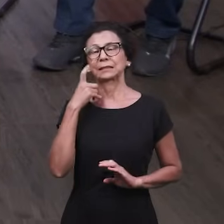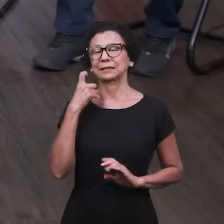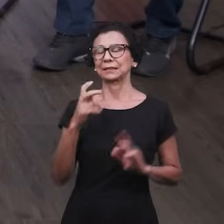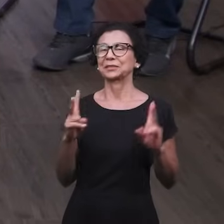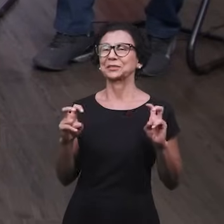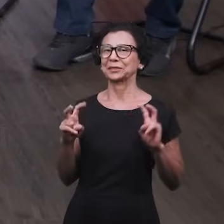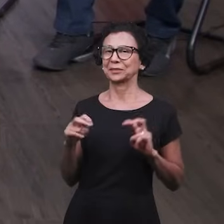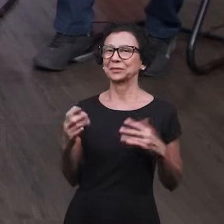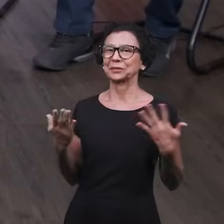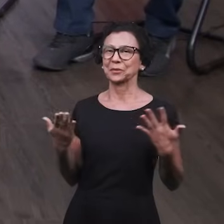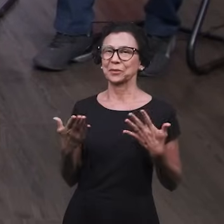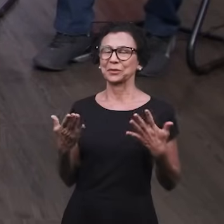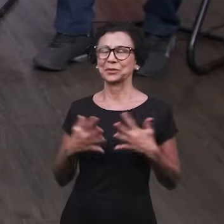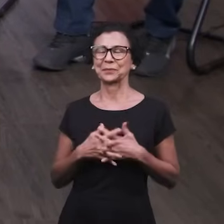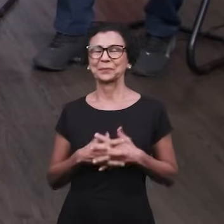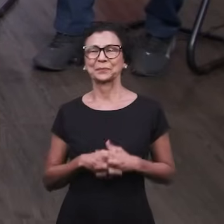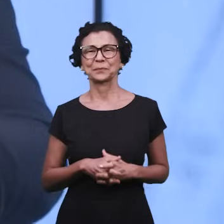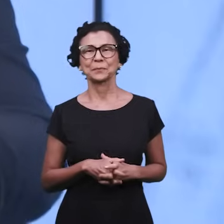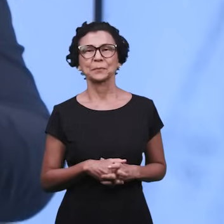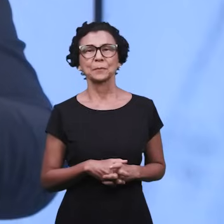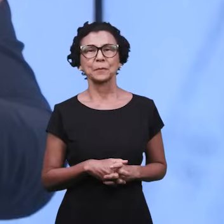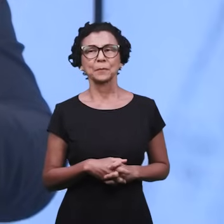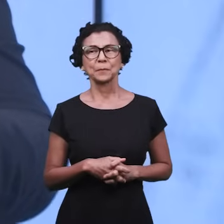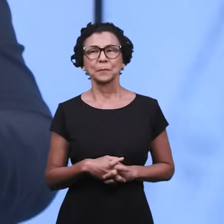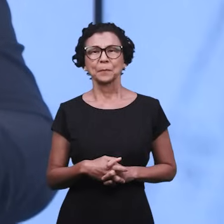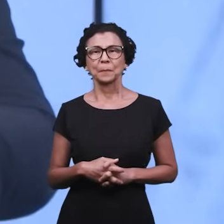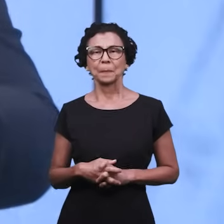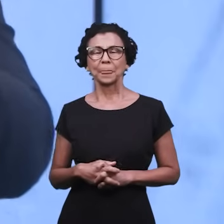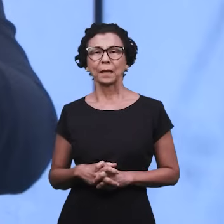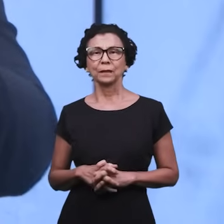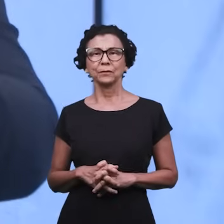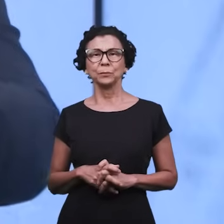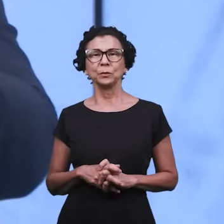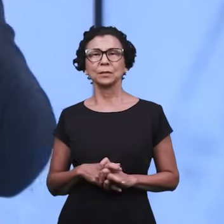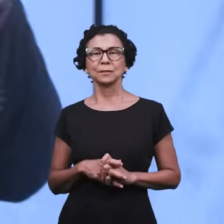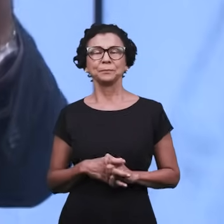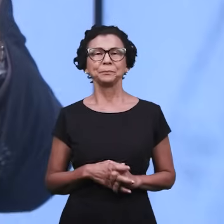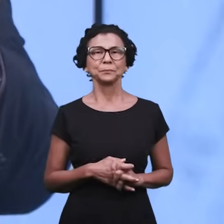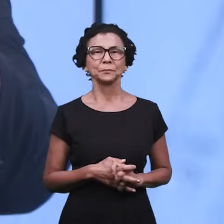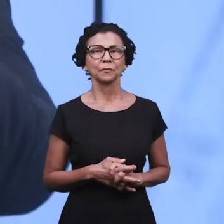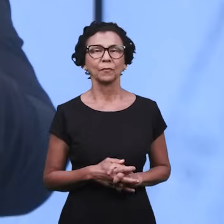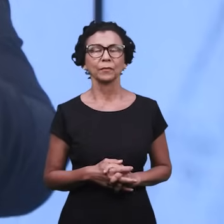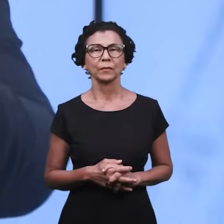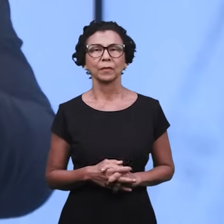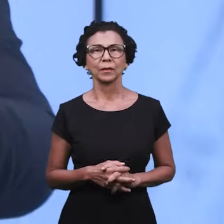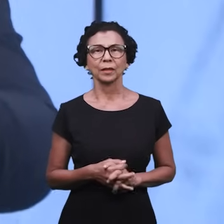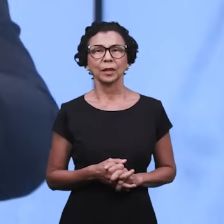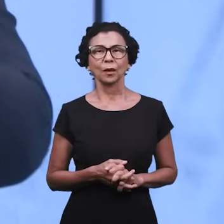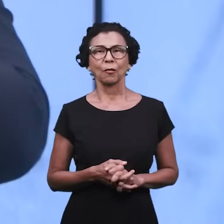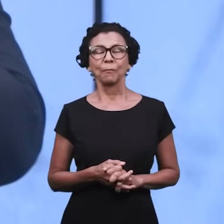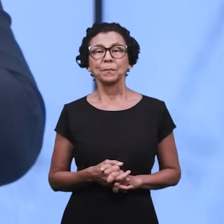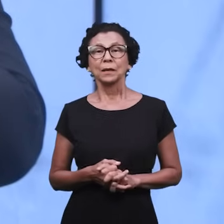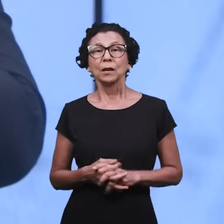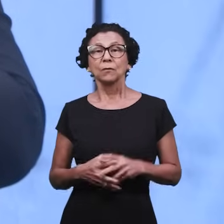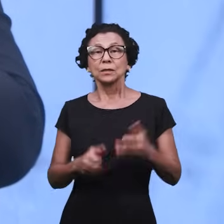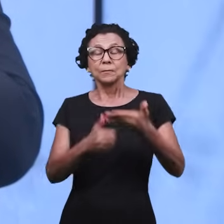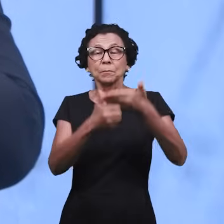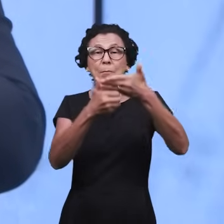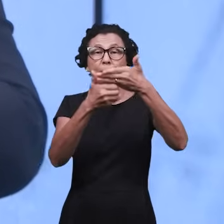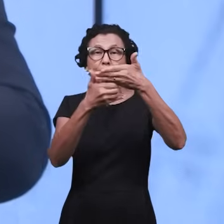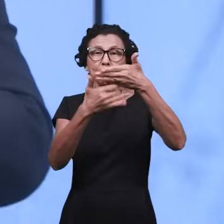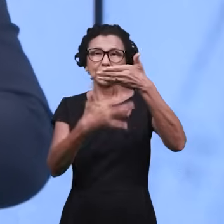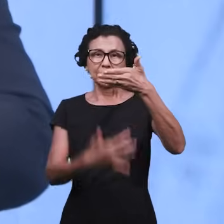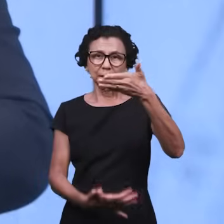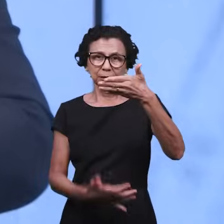assuntos aqui sobre os instrumentos. Como os outros programas, se você não assistiu, tem uma playlist, no canal oficial da